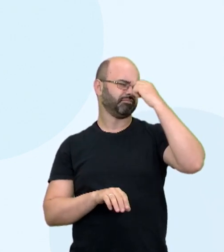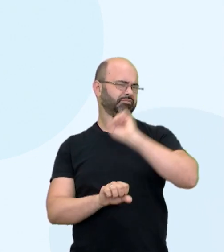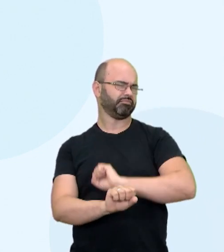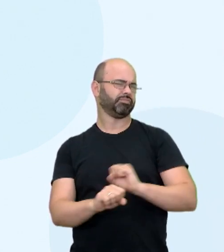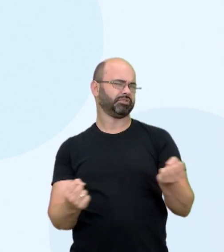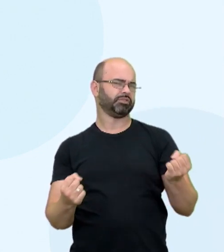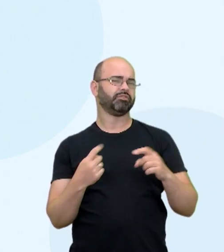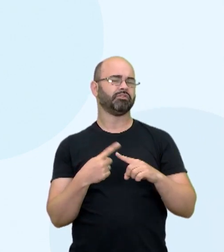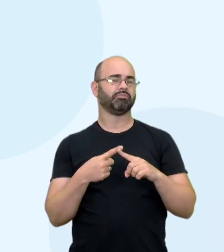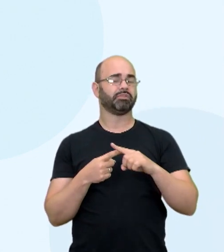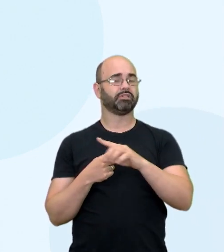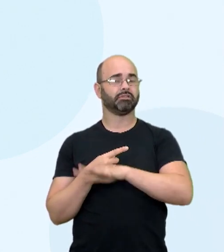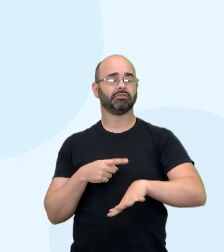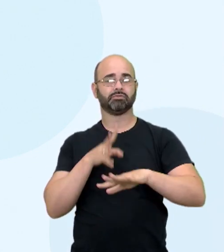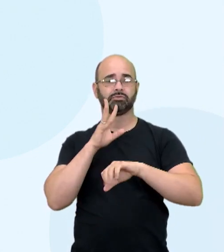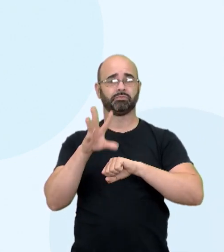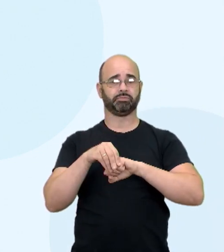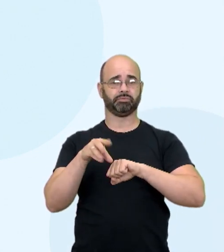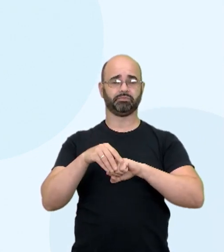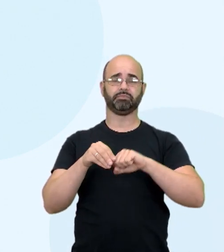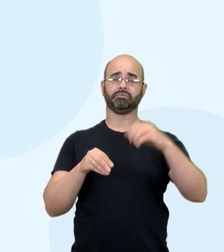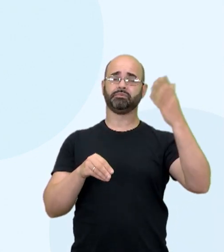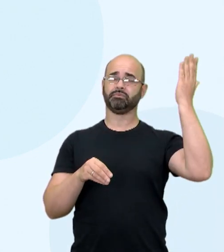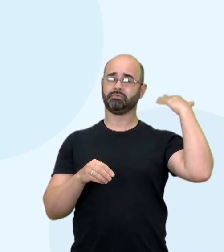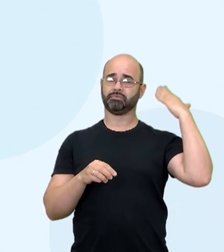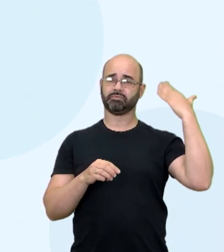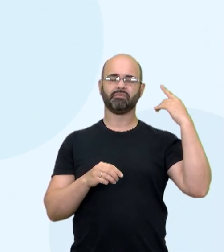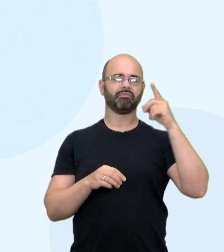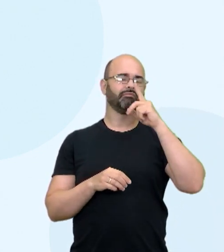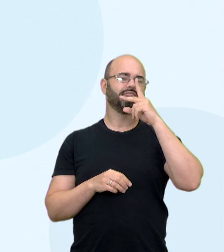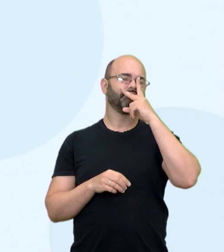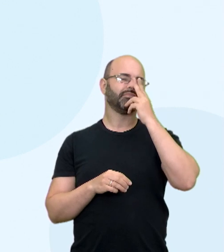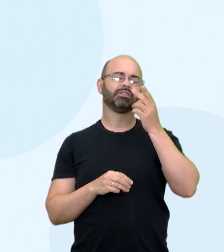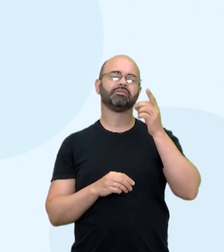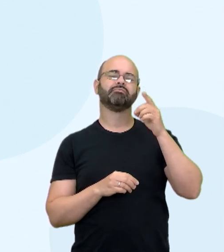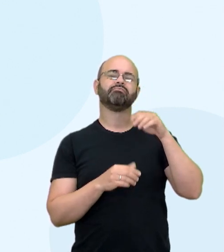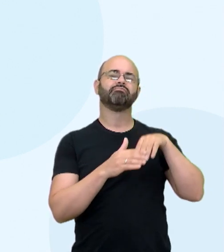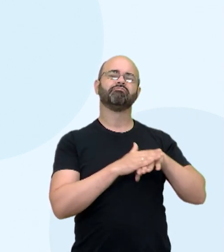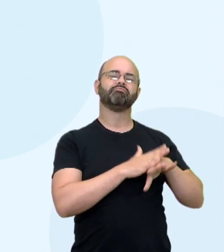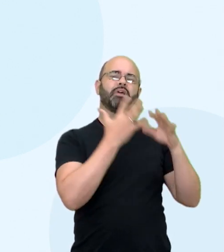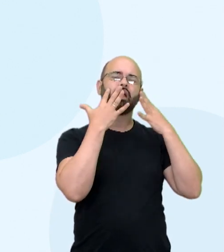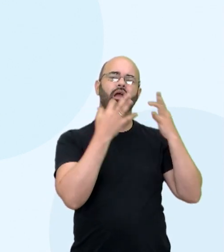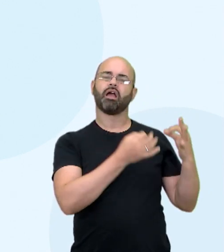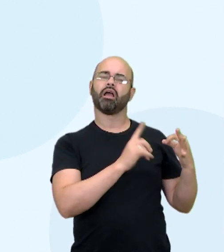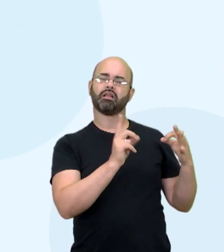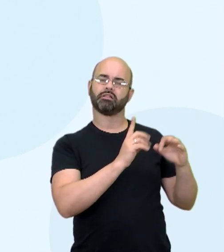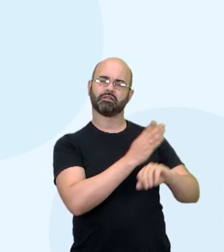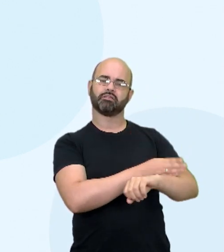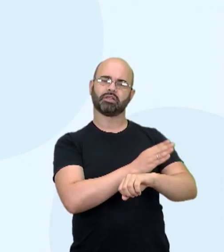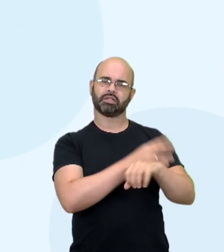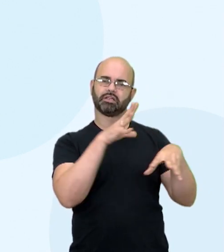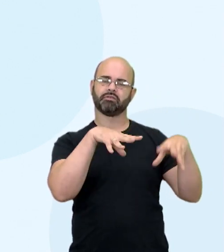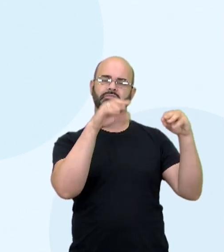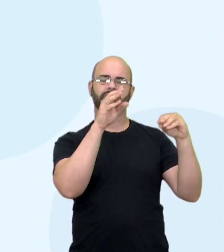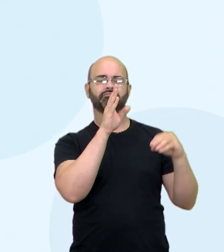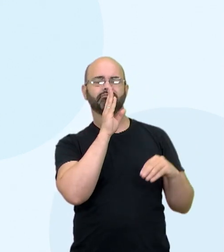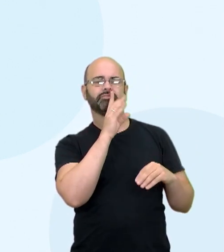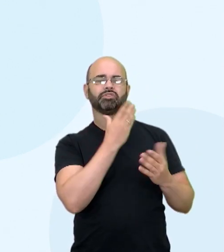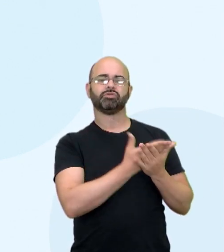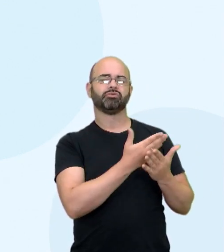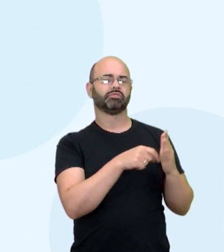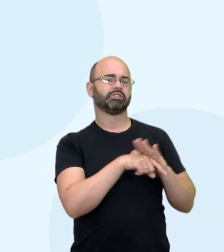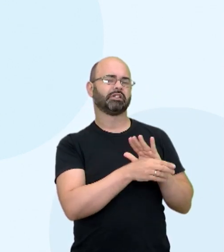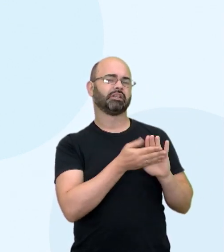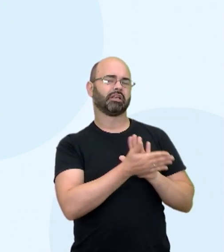esses eram campos do conhecimento que tinham permanecido adormecidos durante a Idade Média. Pois é. E para vocês ainda